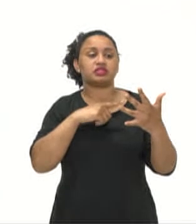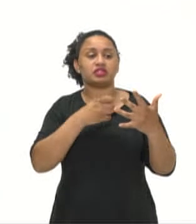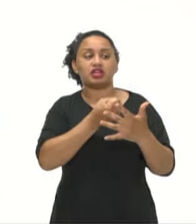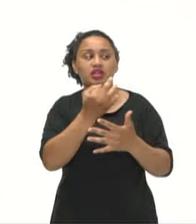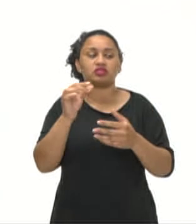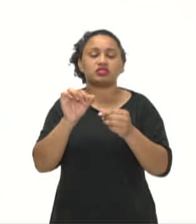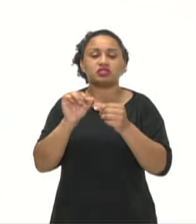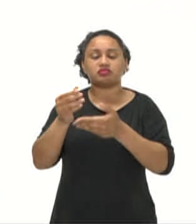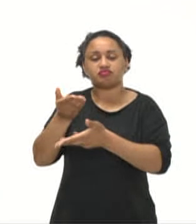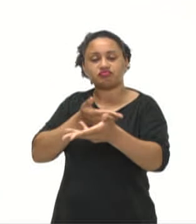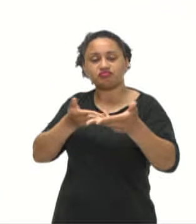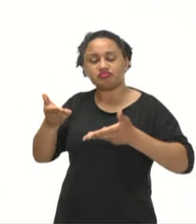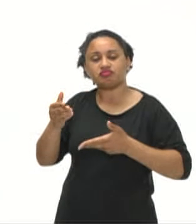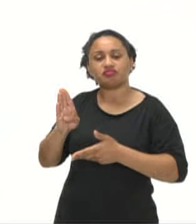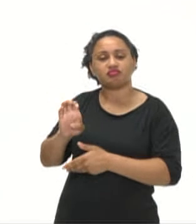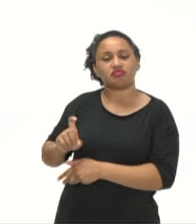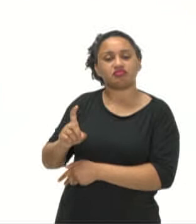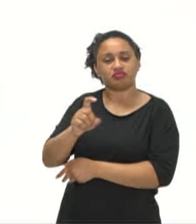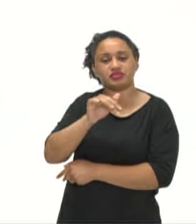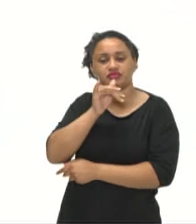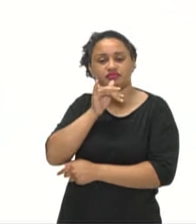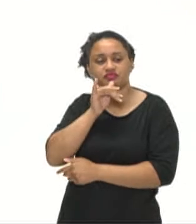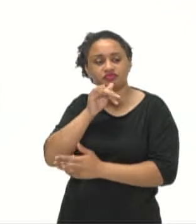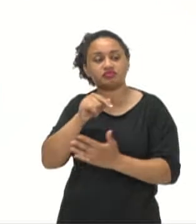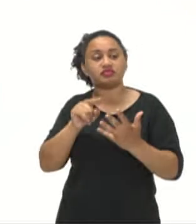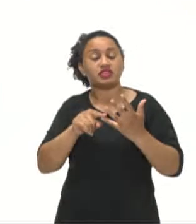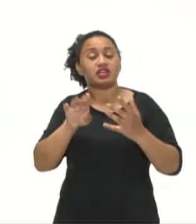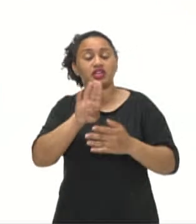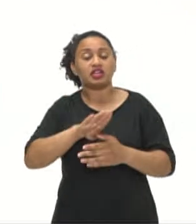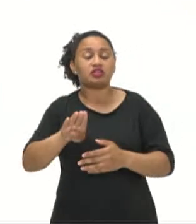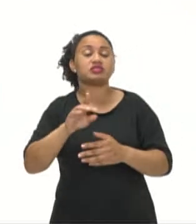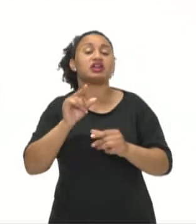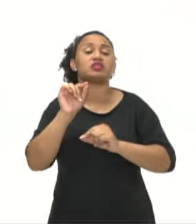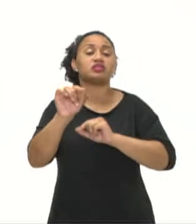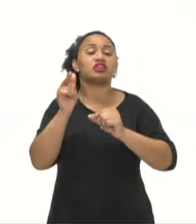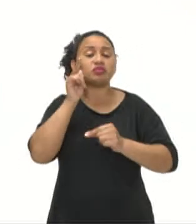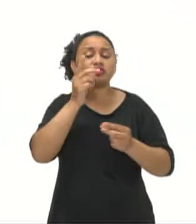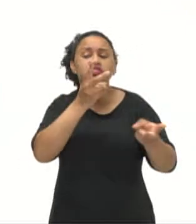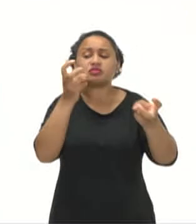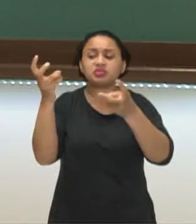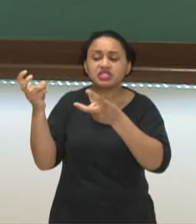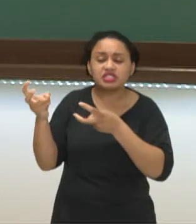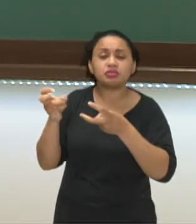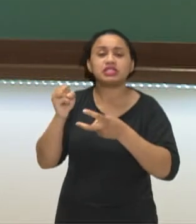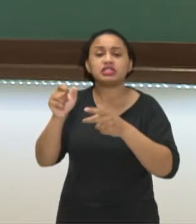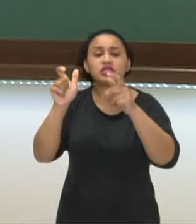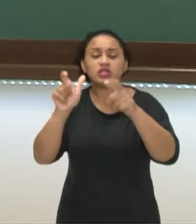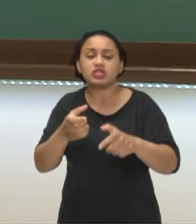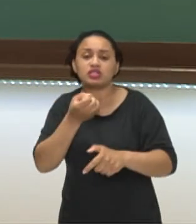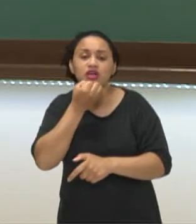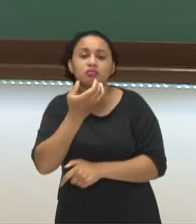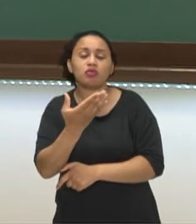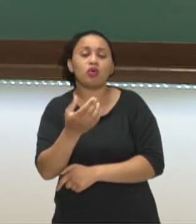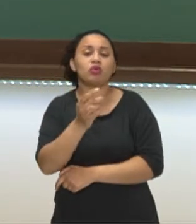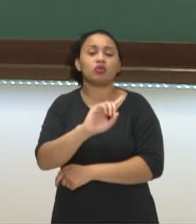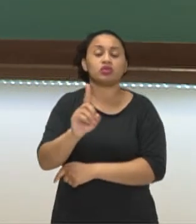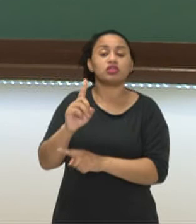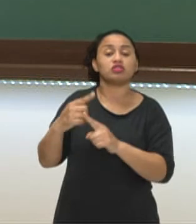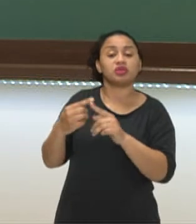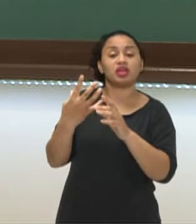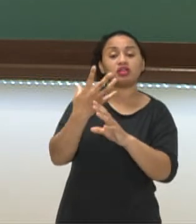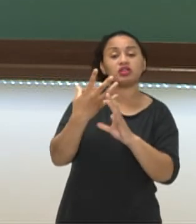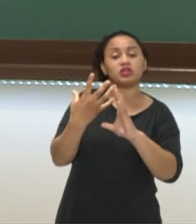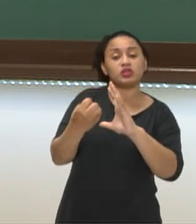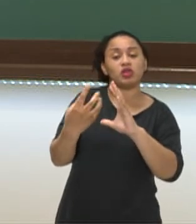simbiose com as bactérias, por exemplo, e são muito utilizadas como bioindicadores. Pelo fato delas fazerem esse processo